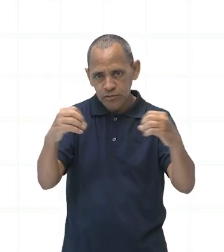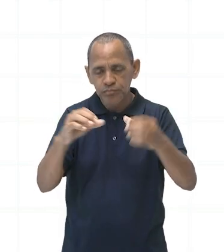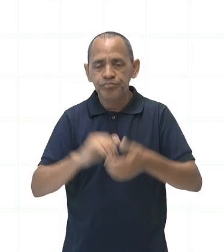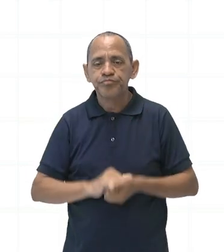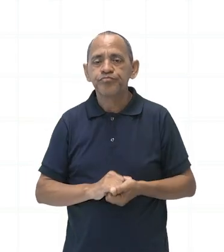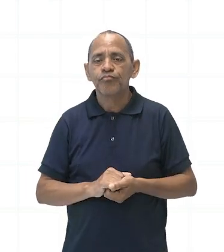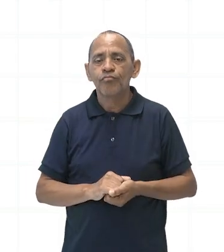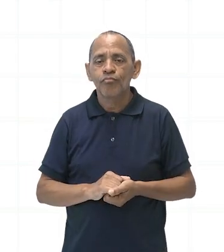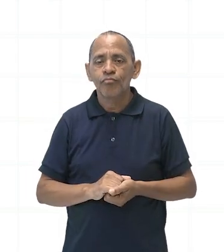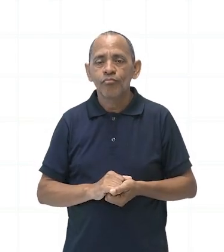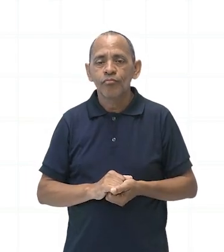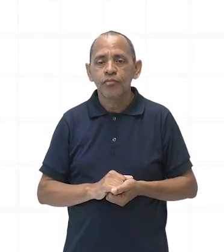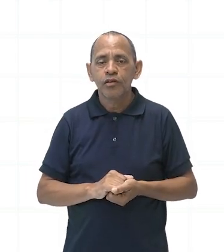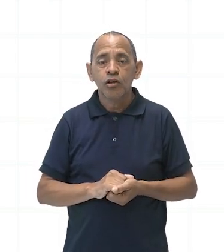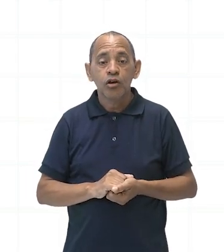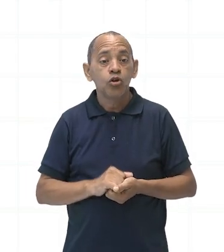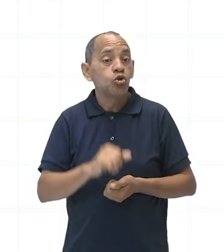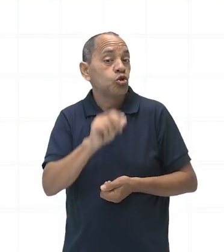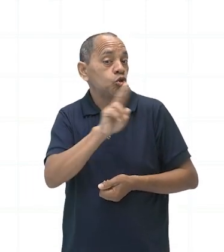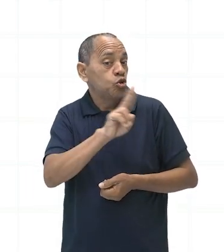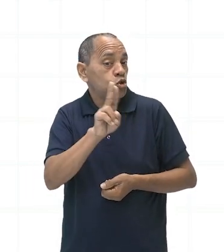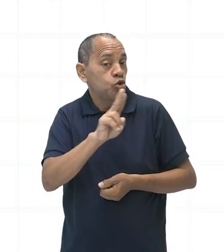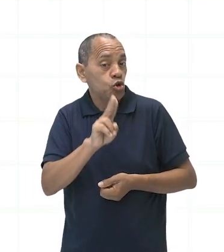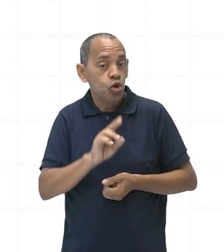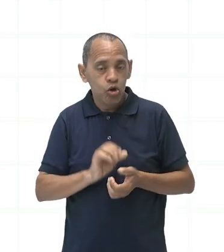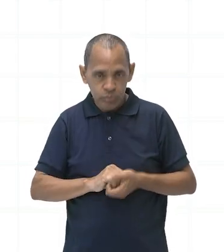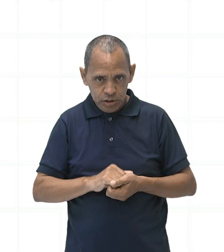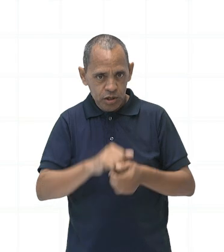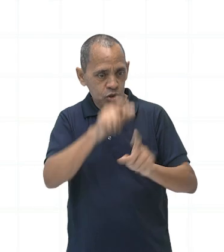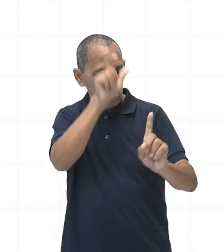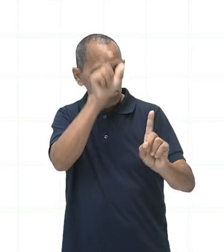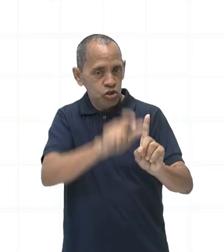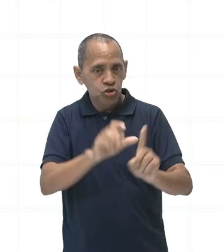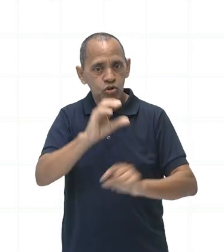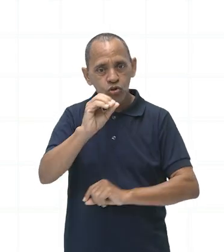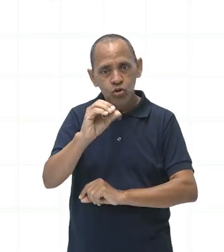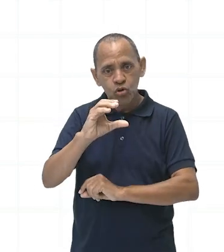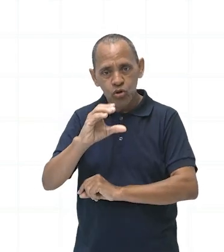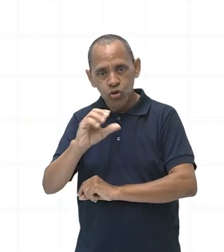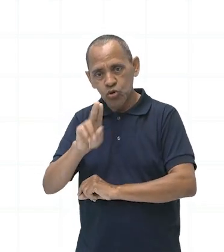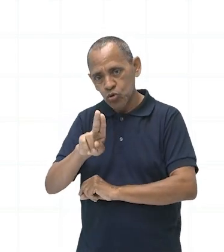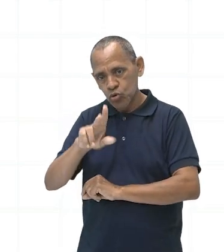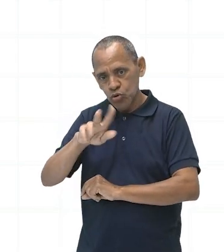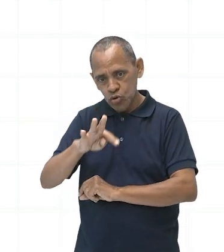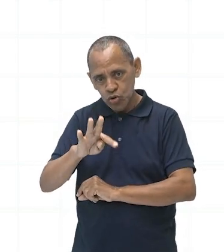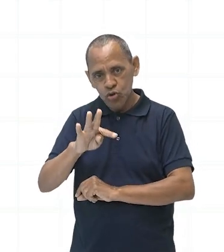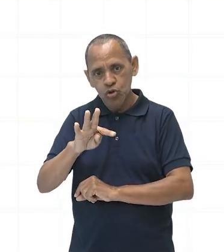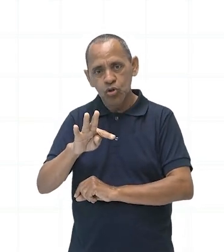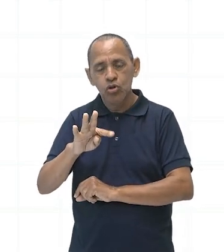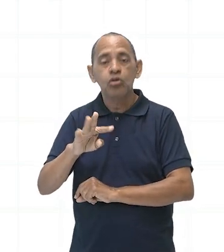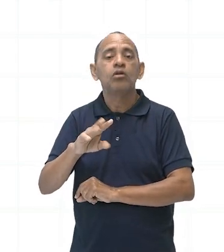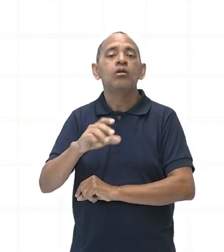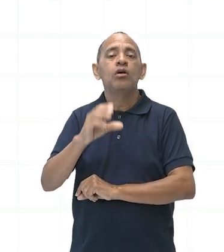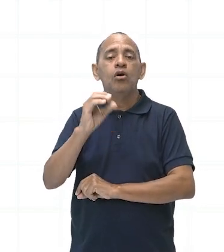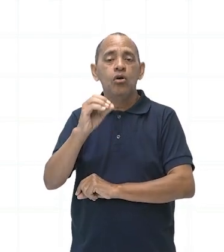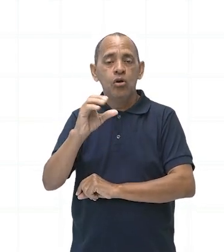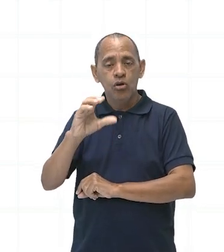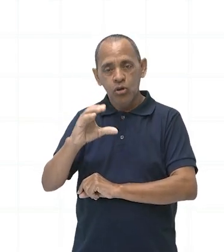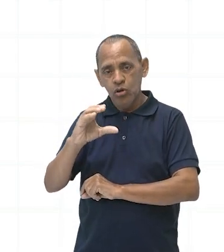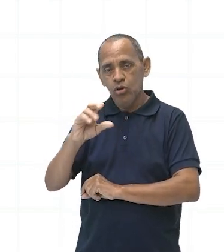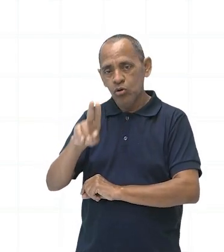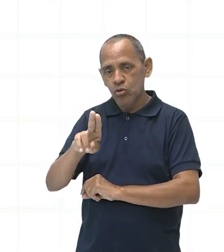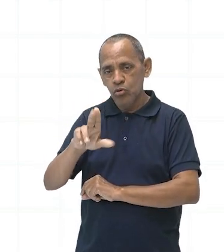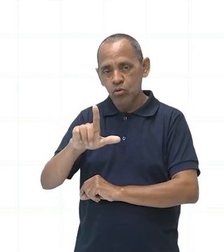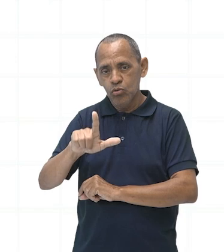informação importante. A palavra nós não estava escrita ali. Eu coloquei só para ilustrar, tá, gente? Mas ela oficialmente não